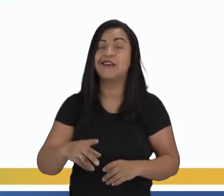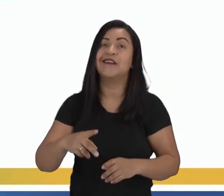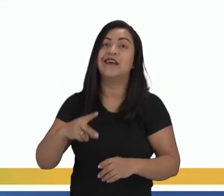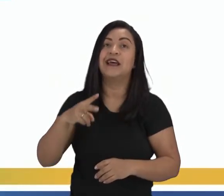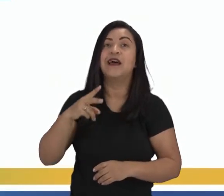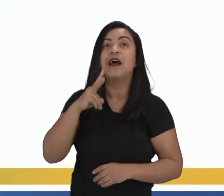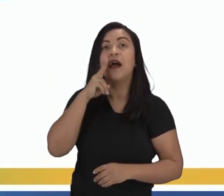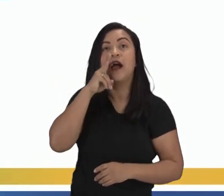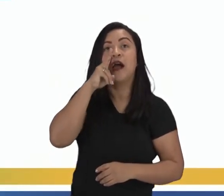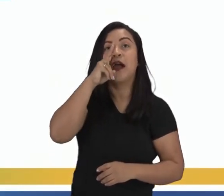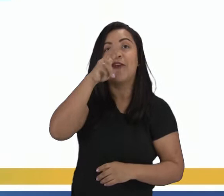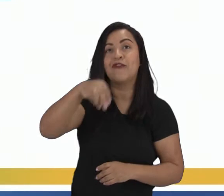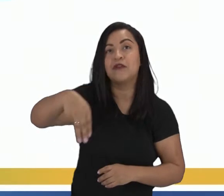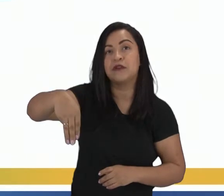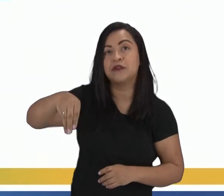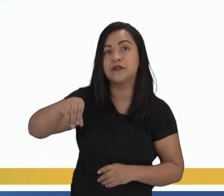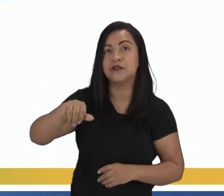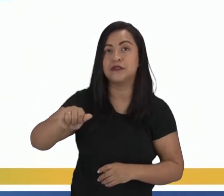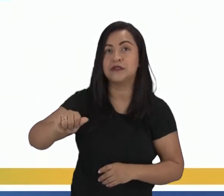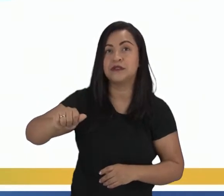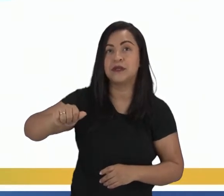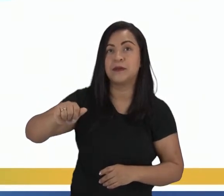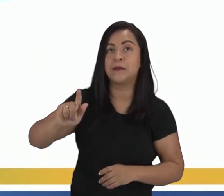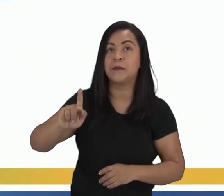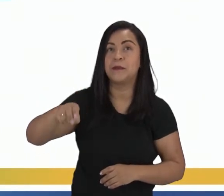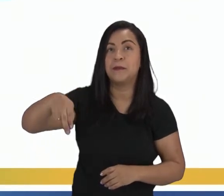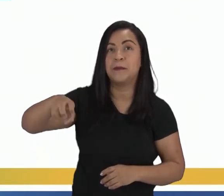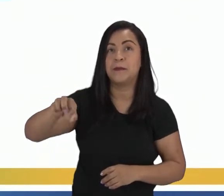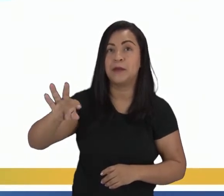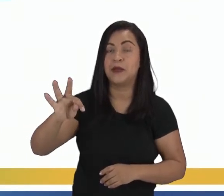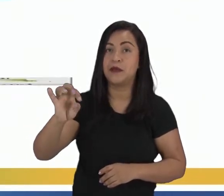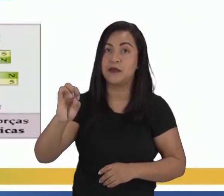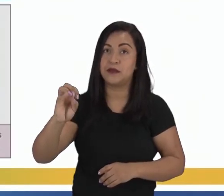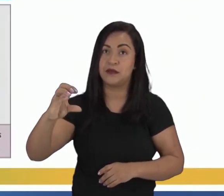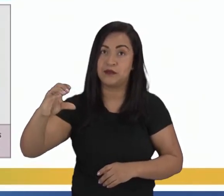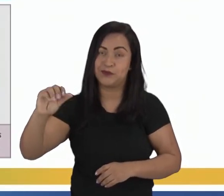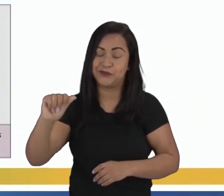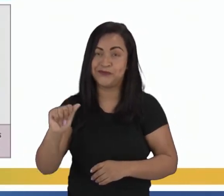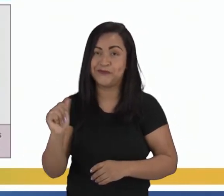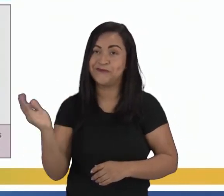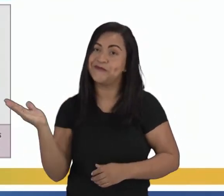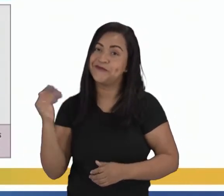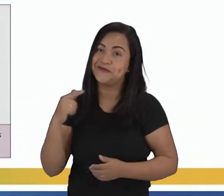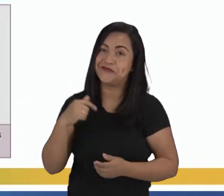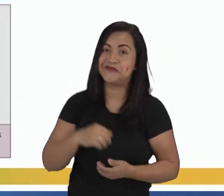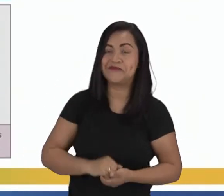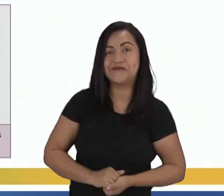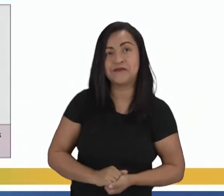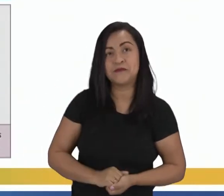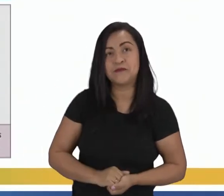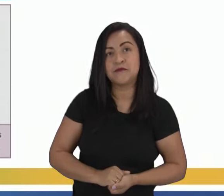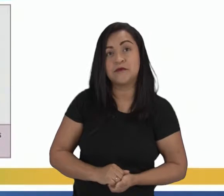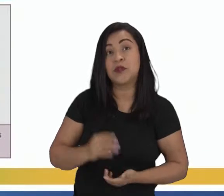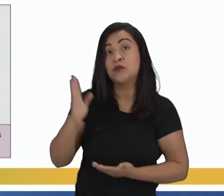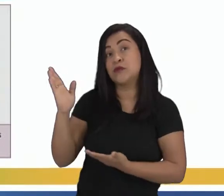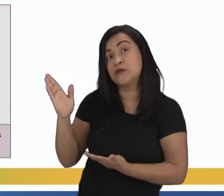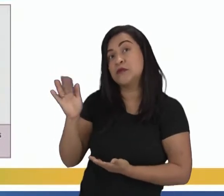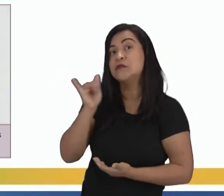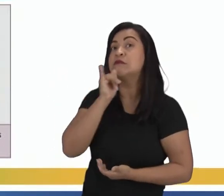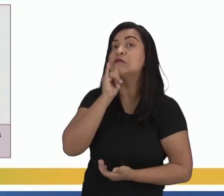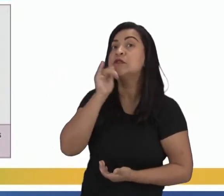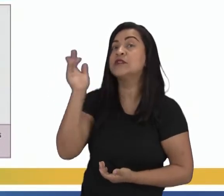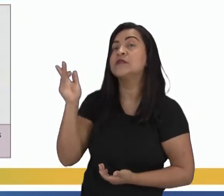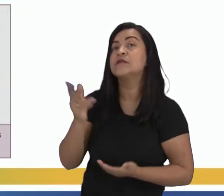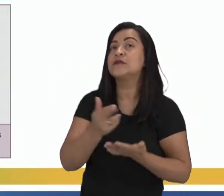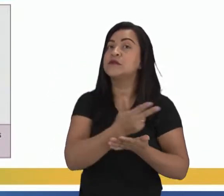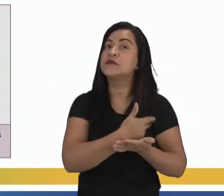nós vamos apresentar alguma dessas forças. Vamos lá? Então, nós temos aí a representação